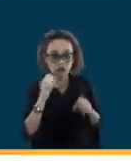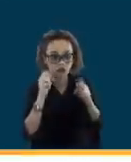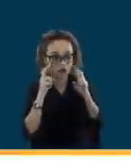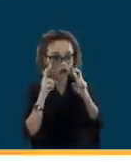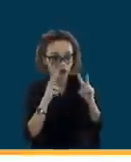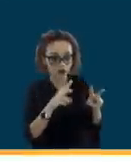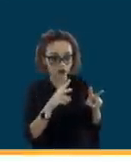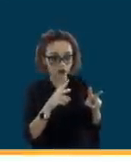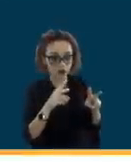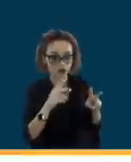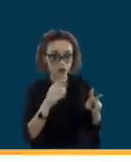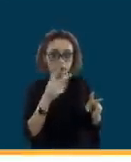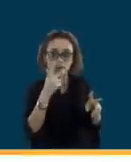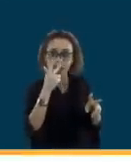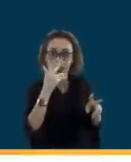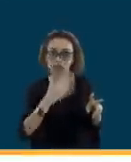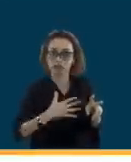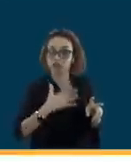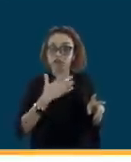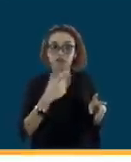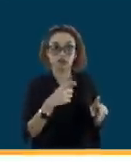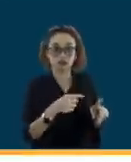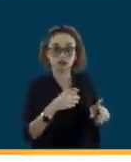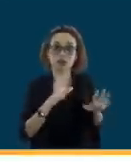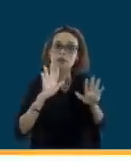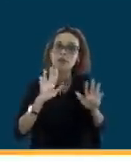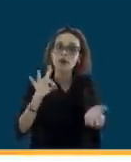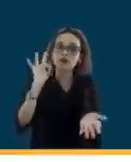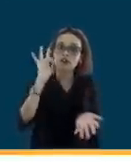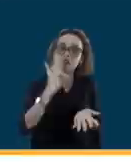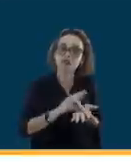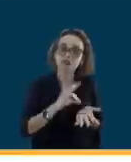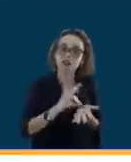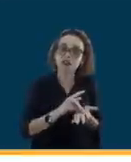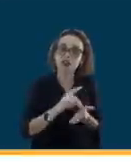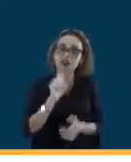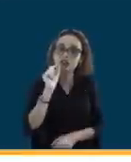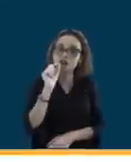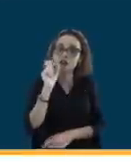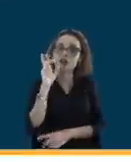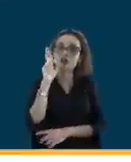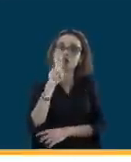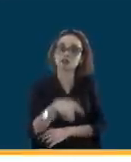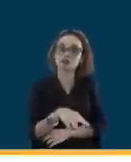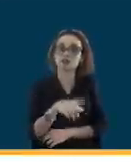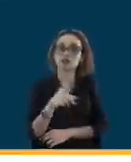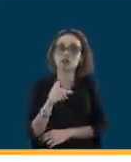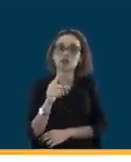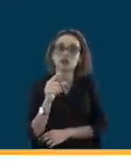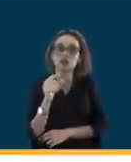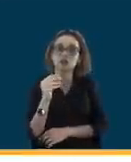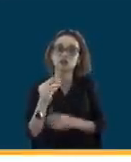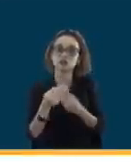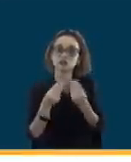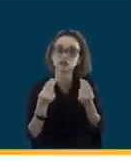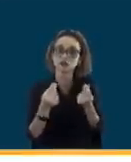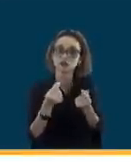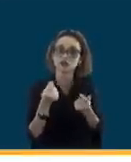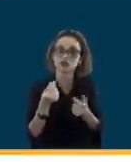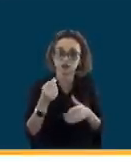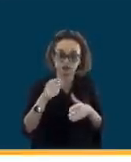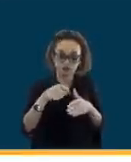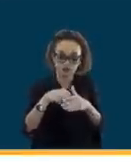uma surpresa, né? Mas, na verdade, tudo isso é resultado de uma boa semeadura,